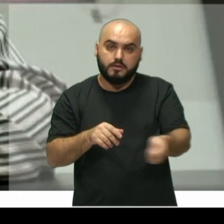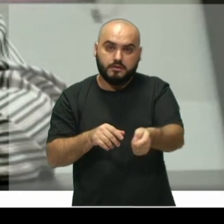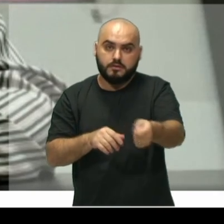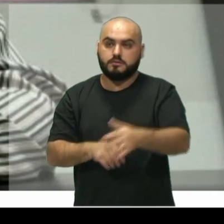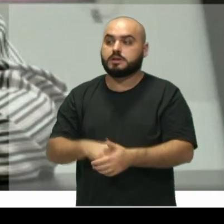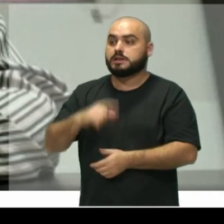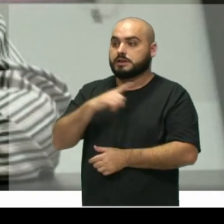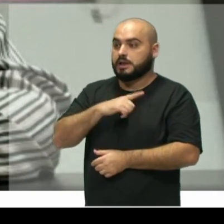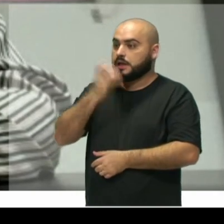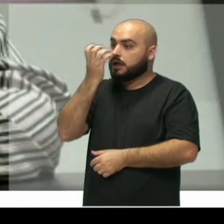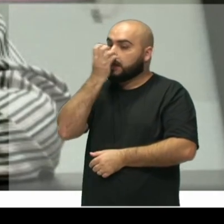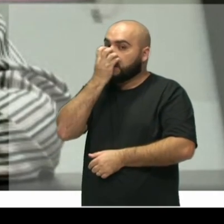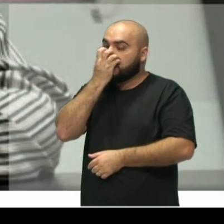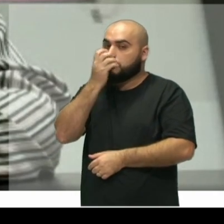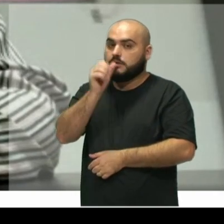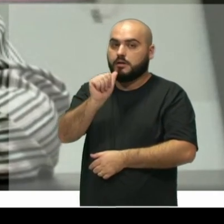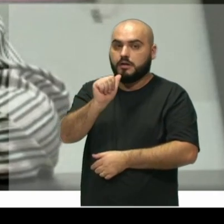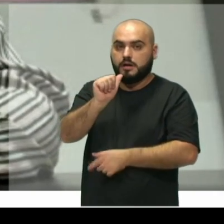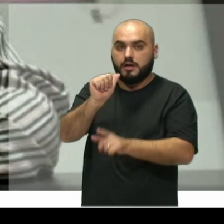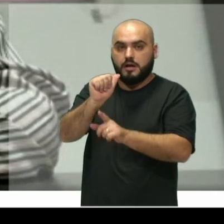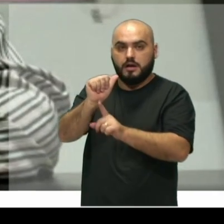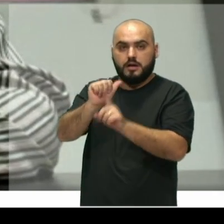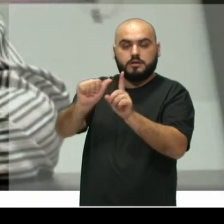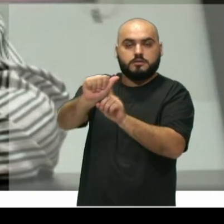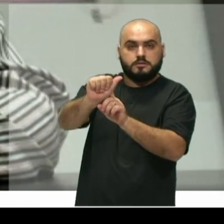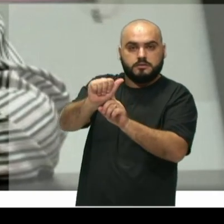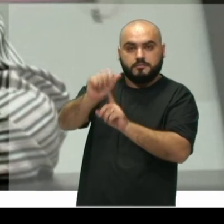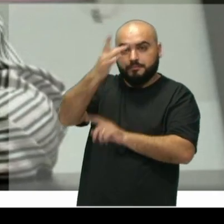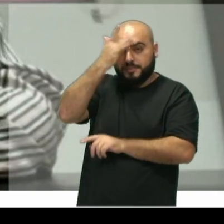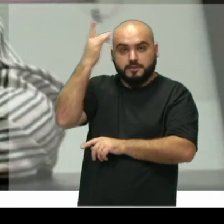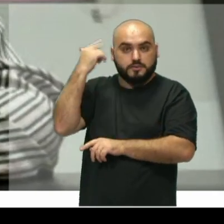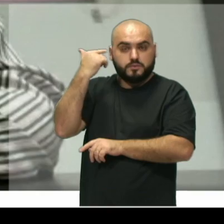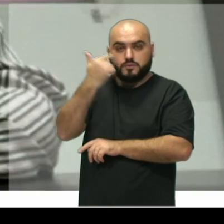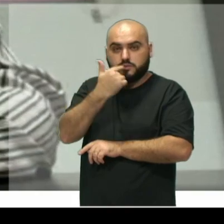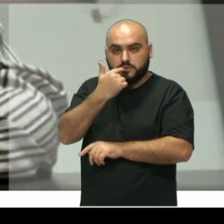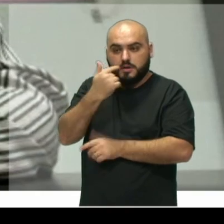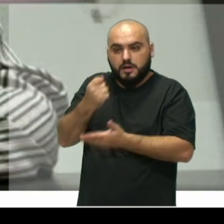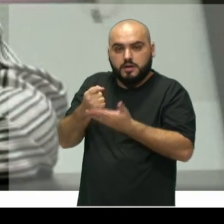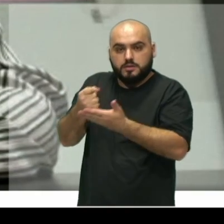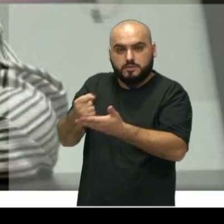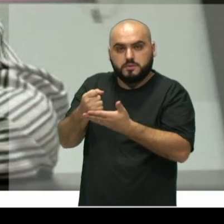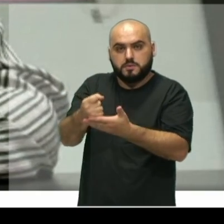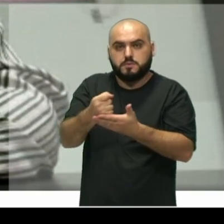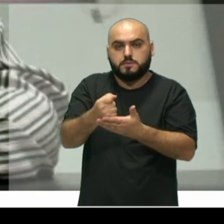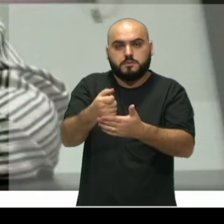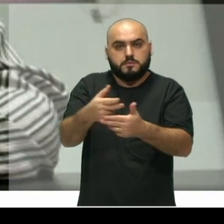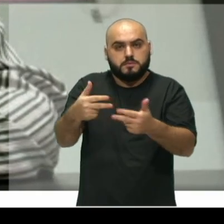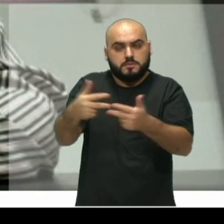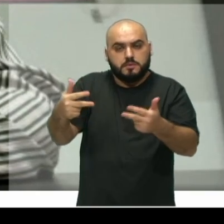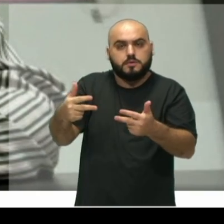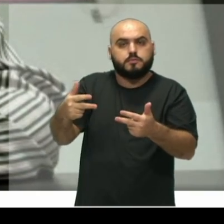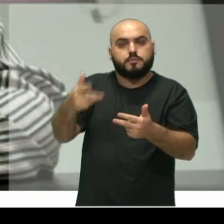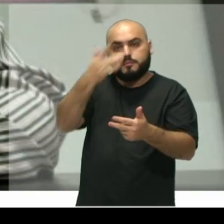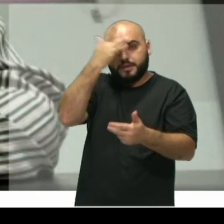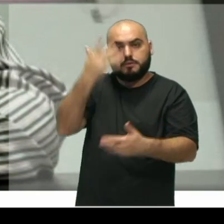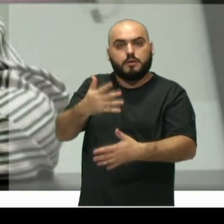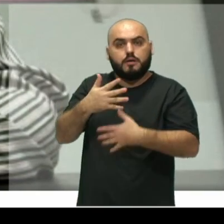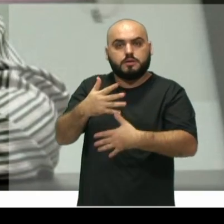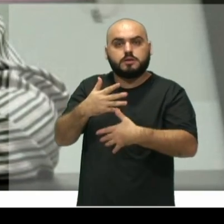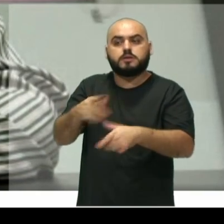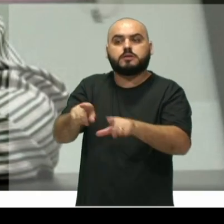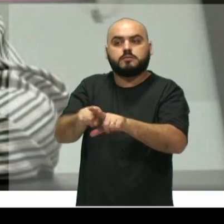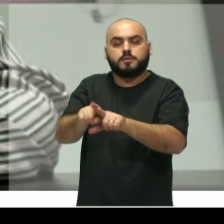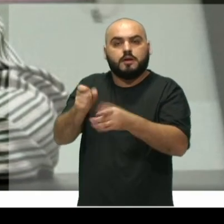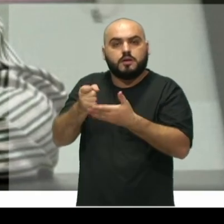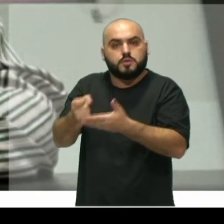para a pessoa com autismo, até a pessoa com deficiência auditiva, que também auxiliam de alguma forma, e a legislação ela é muito clara, que o